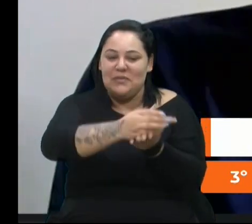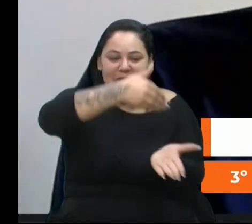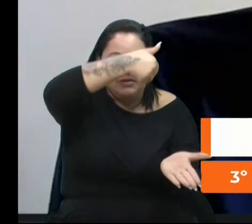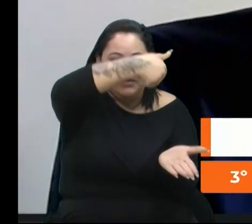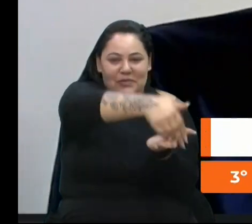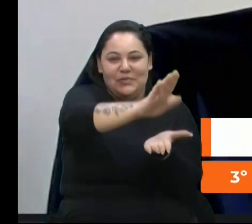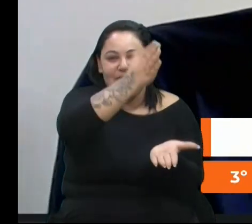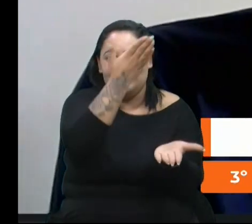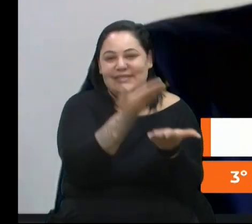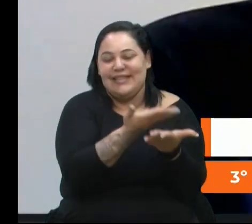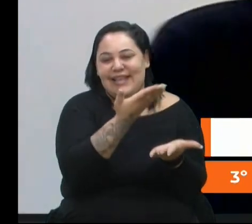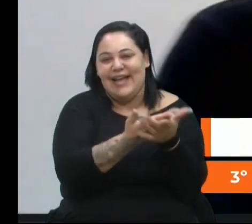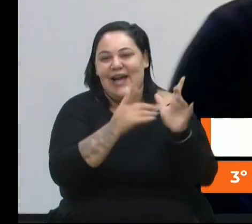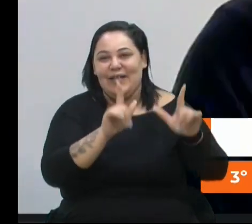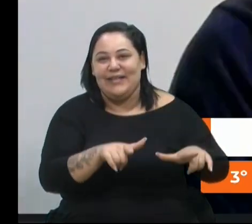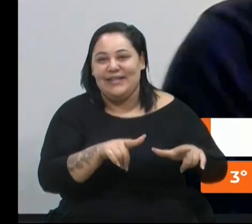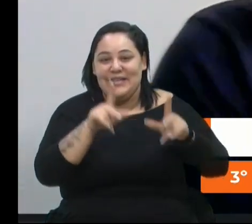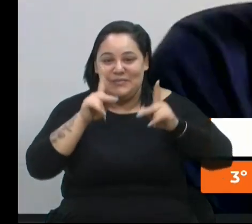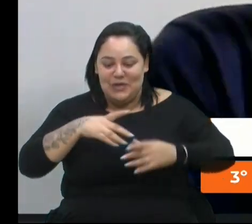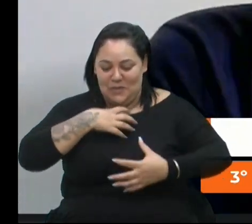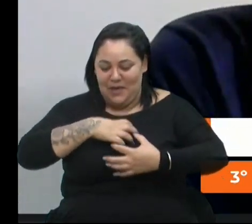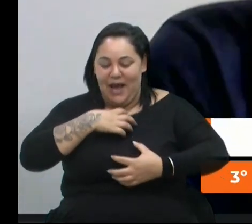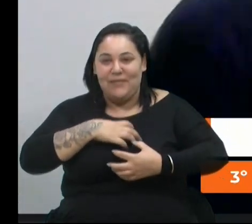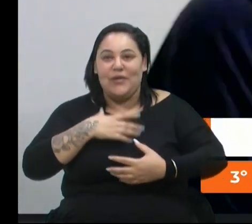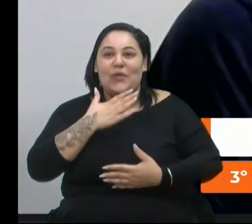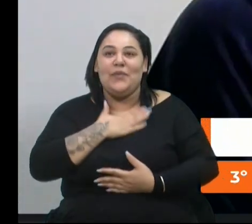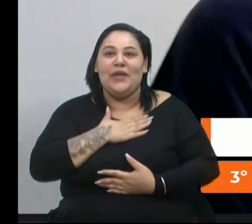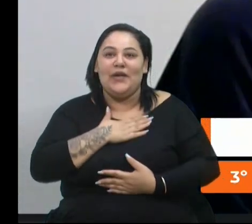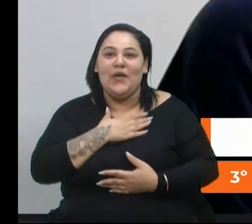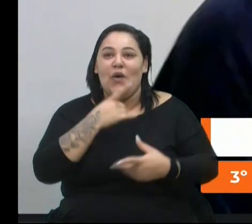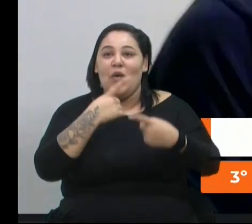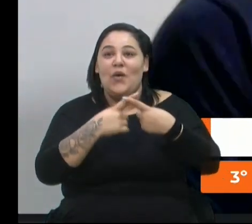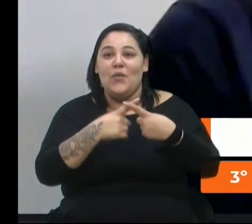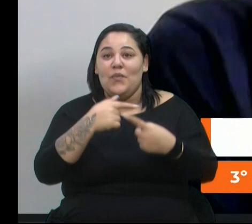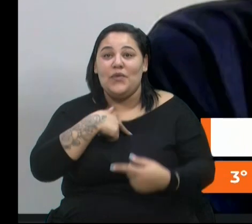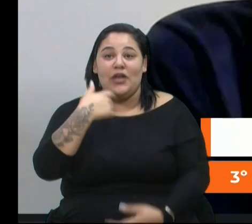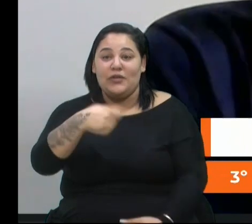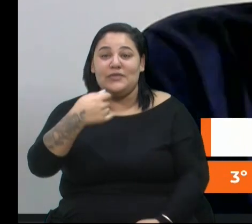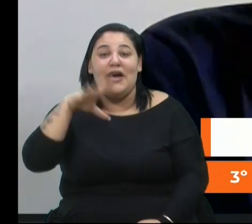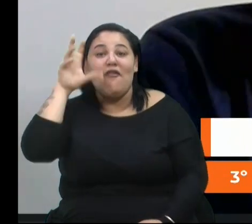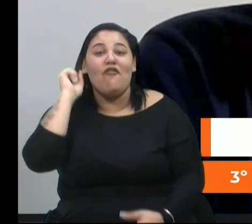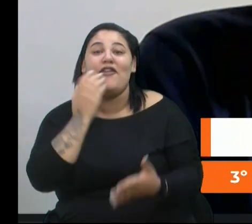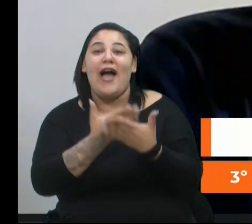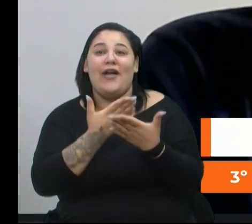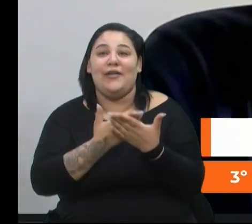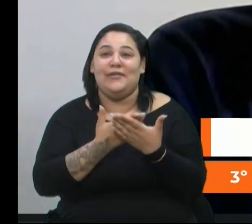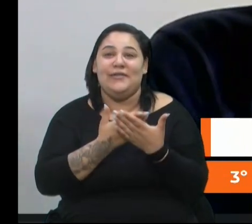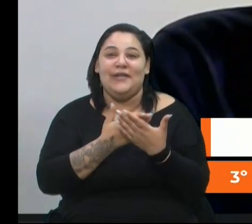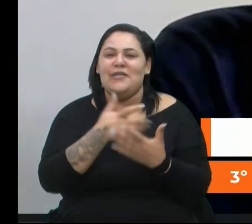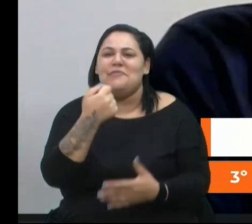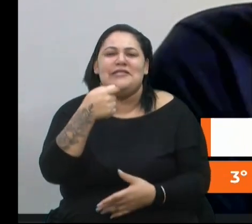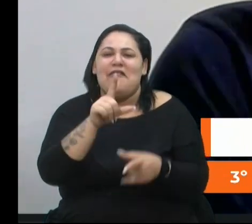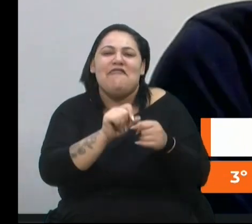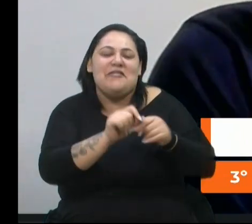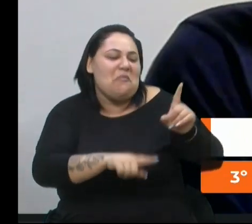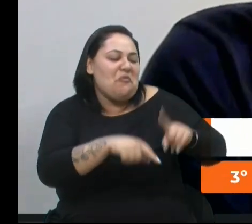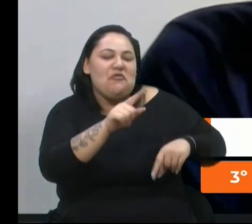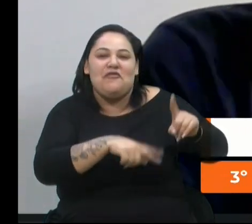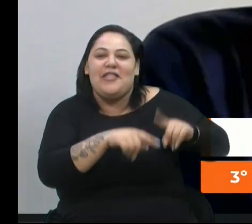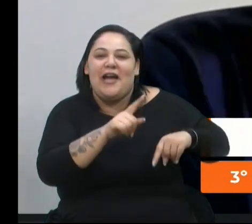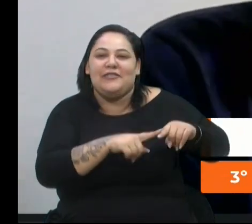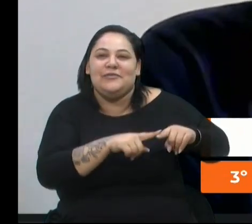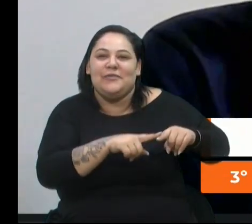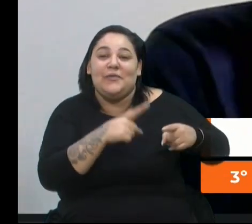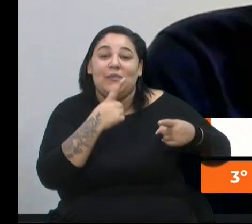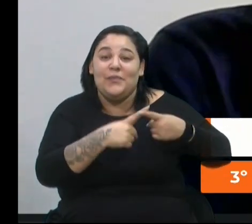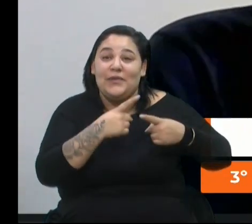E o pessoal ficava transtornado comigo porque eu não precisava ouvir a aula ou não precisava fazer os exercícios, os deveres,